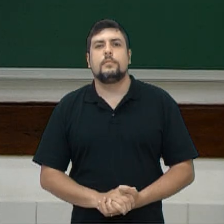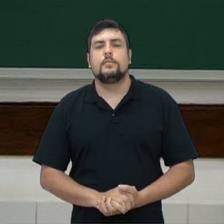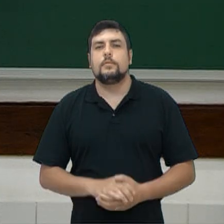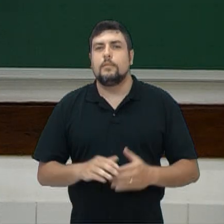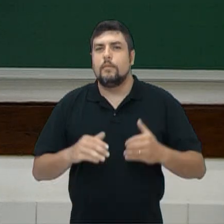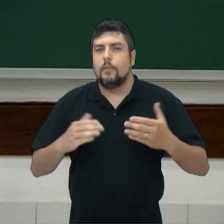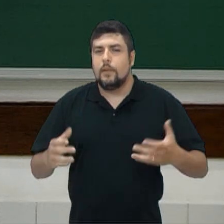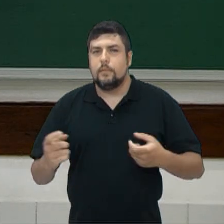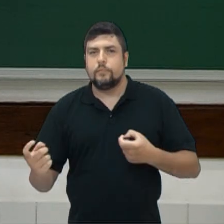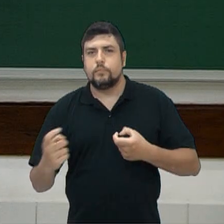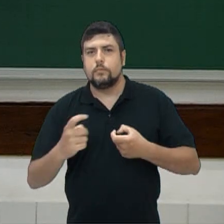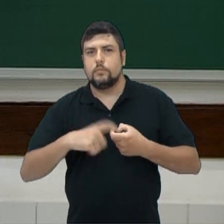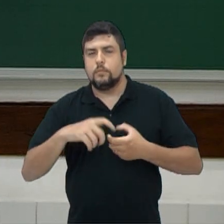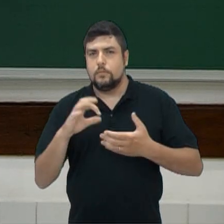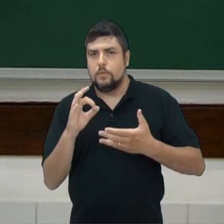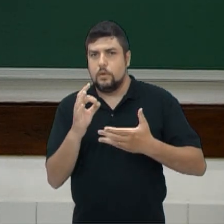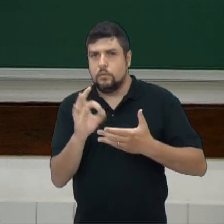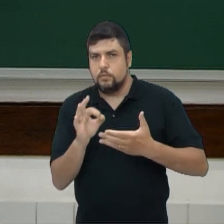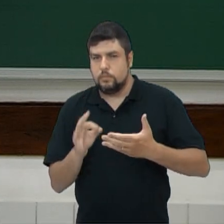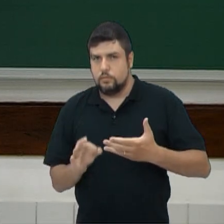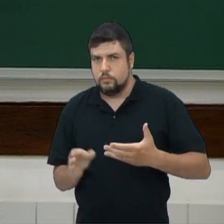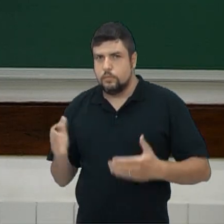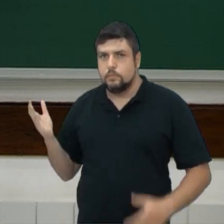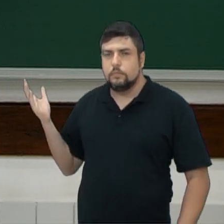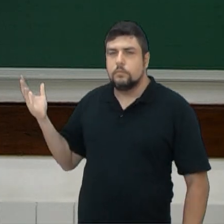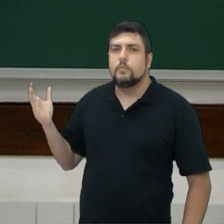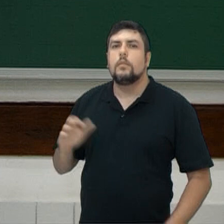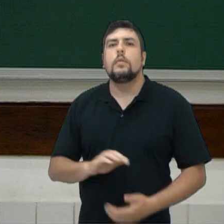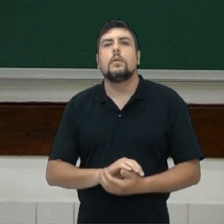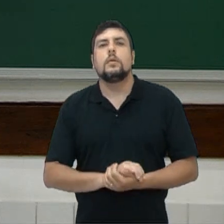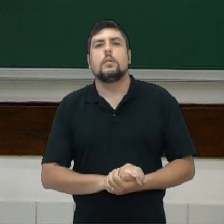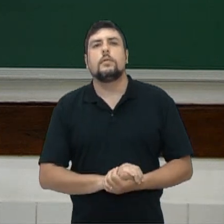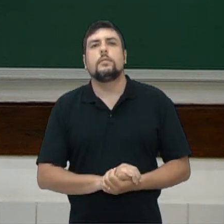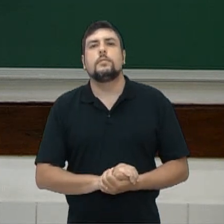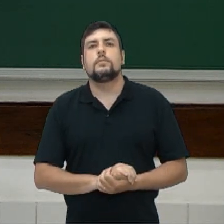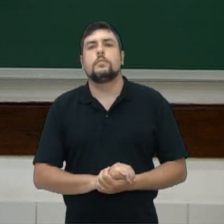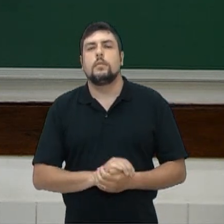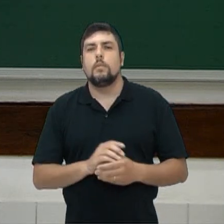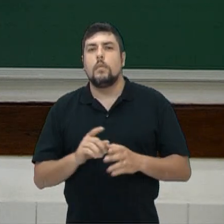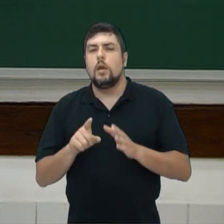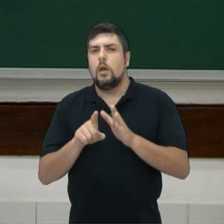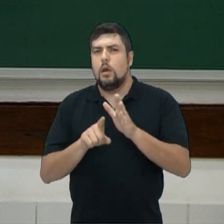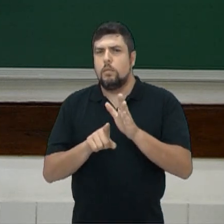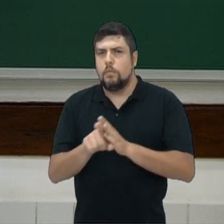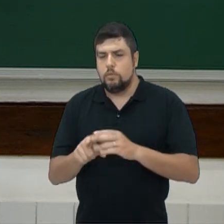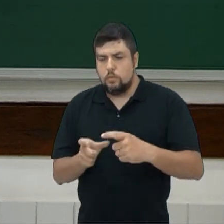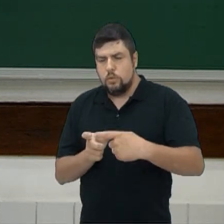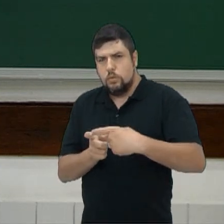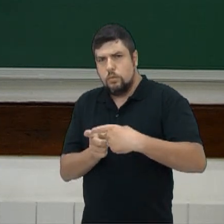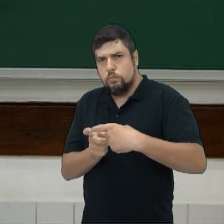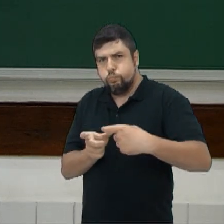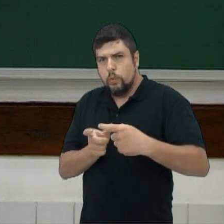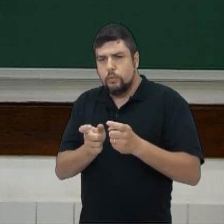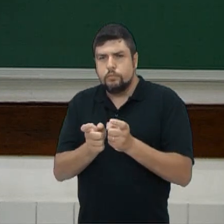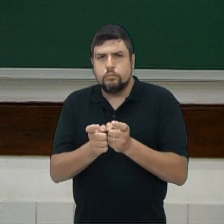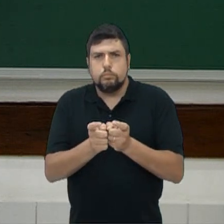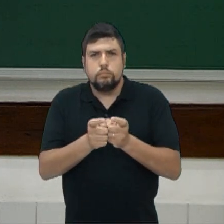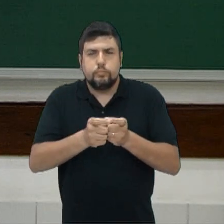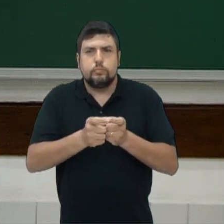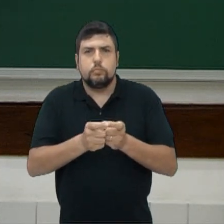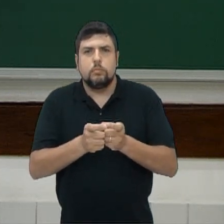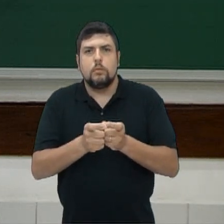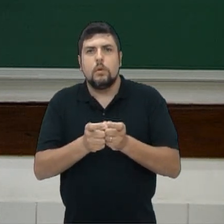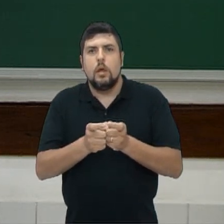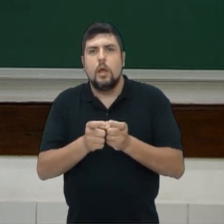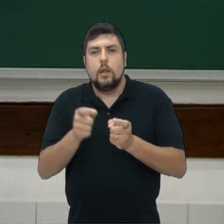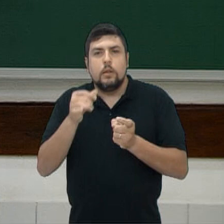Então, pessoal, voltando aqui na resolução do quiz, né? Então a pergunta era, qual o aparelho que mede a